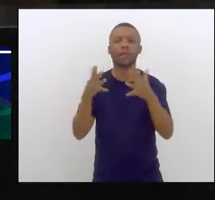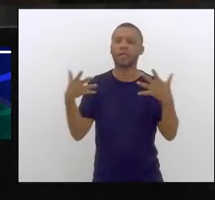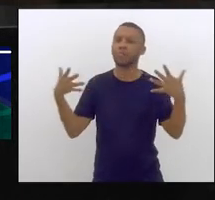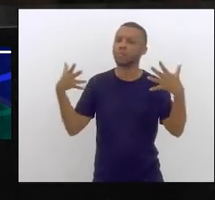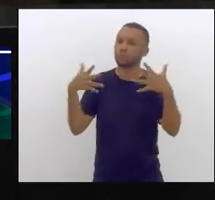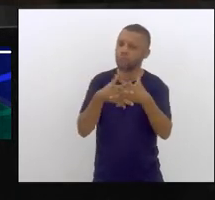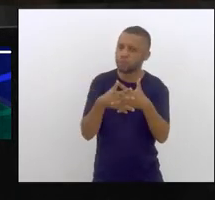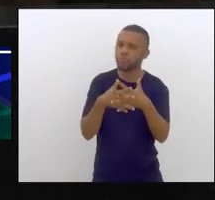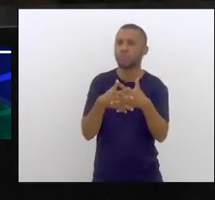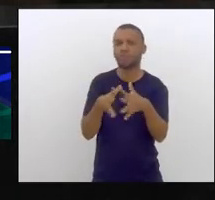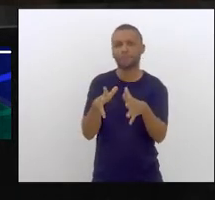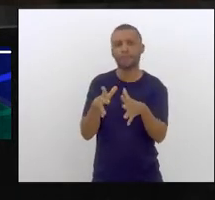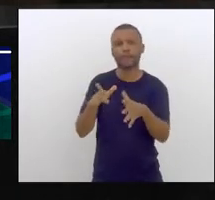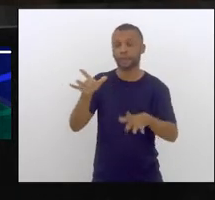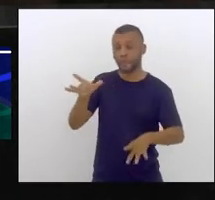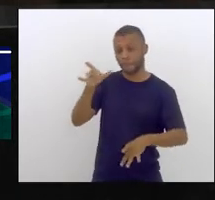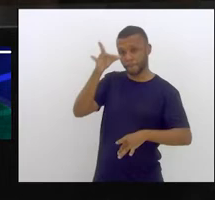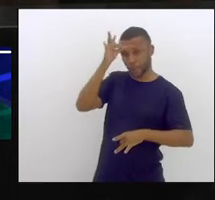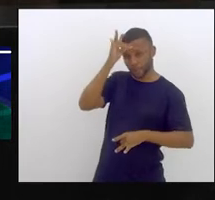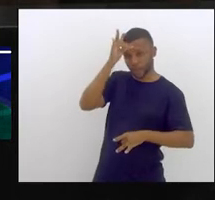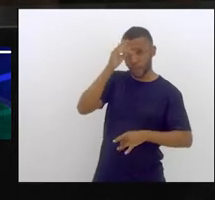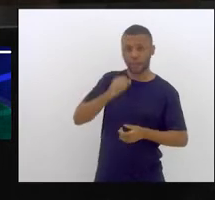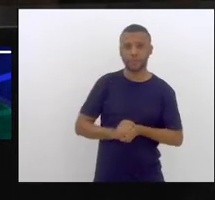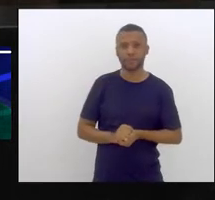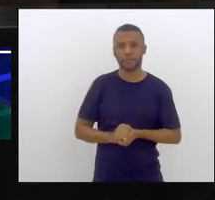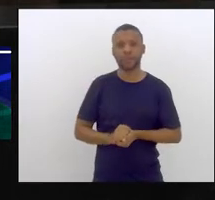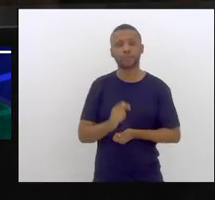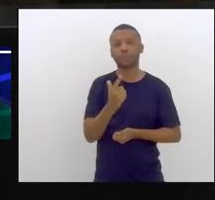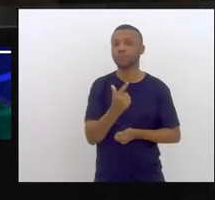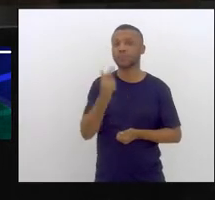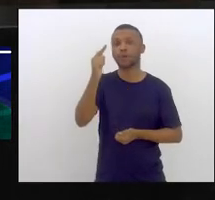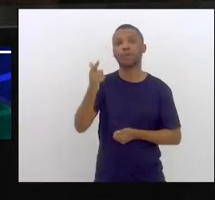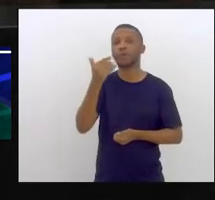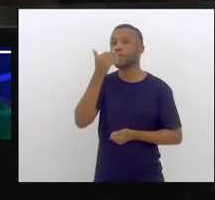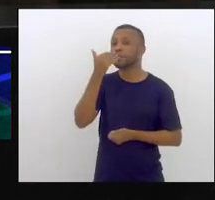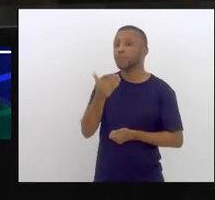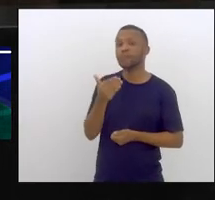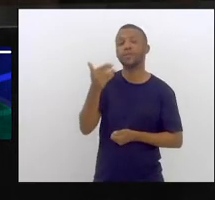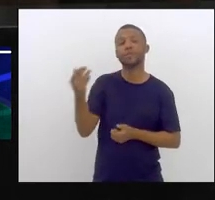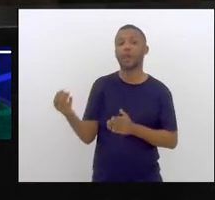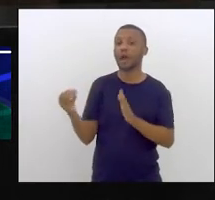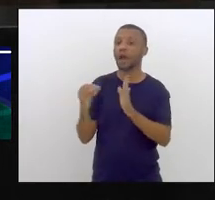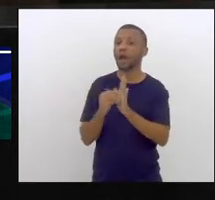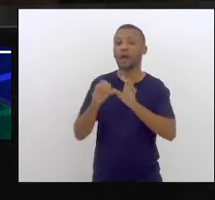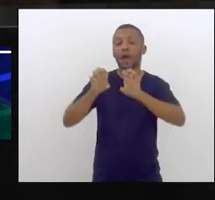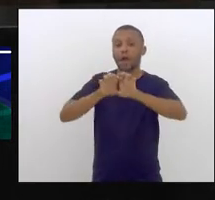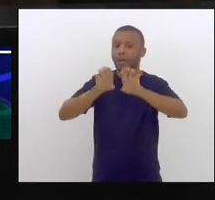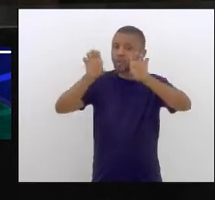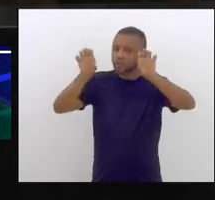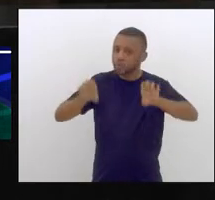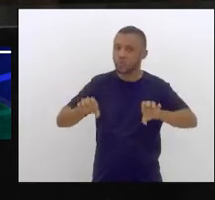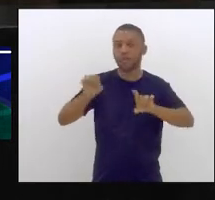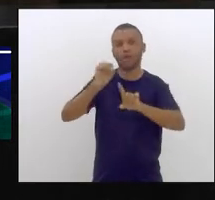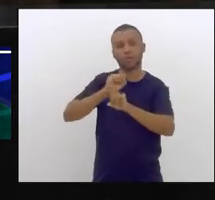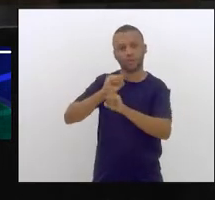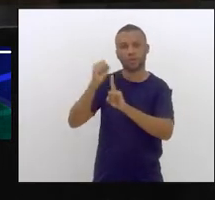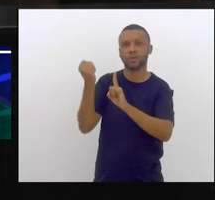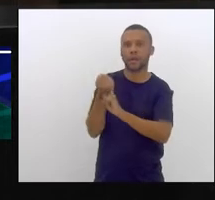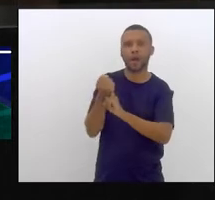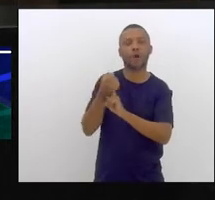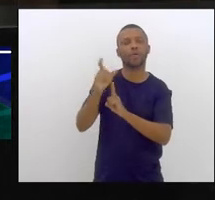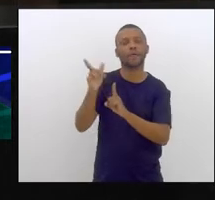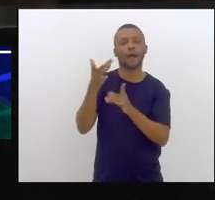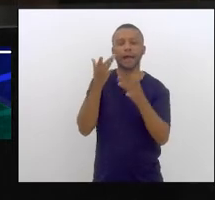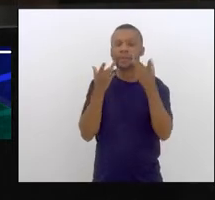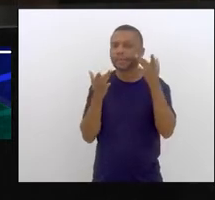complexidade desses personagens e, por outro lado, prioriza a inclusão da estrutura social na encenação, a